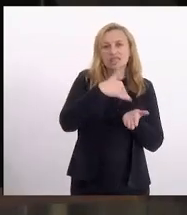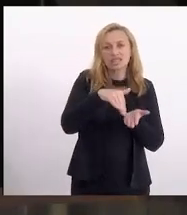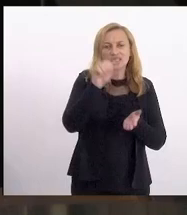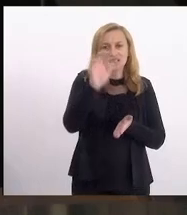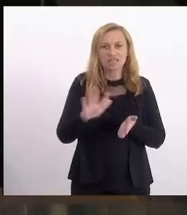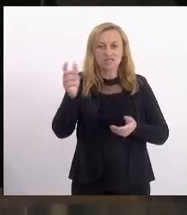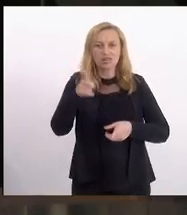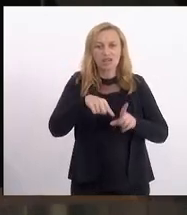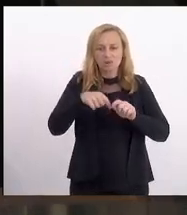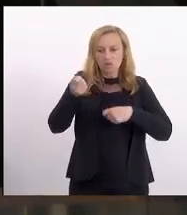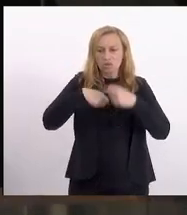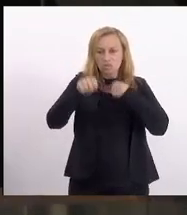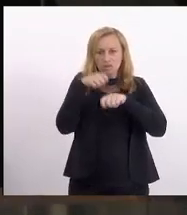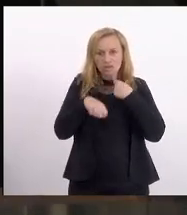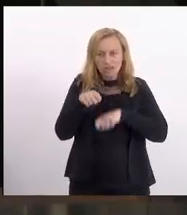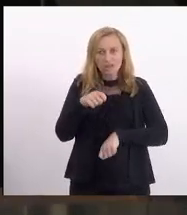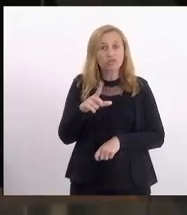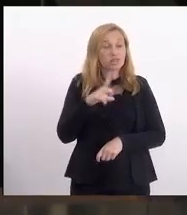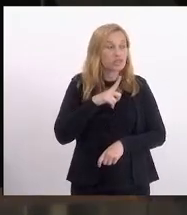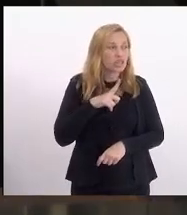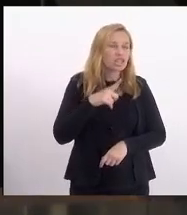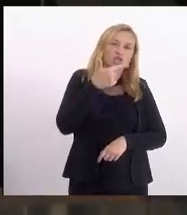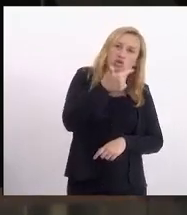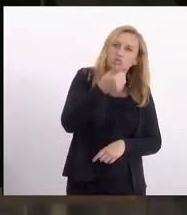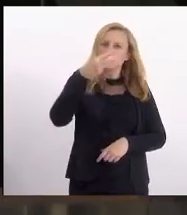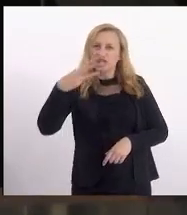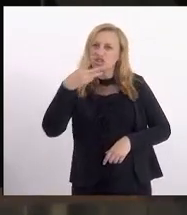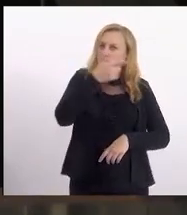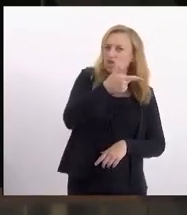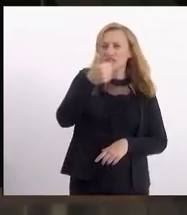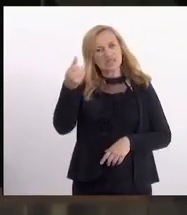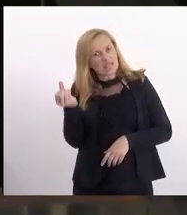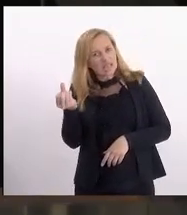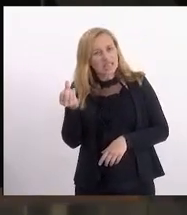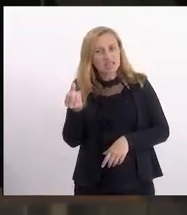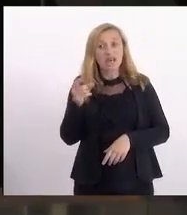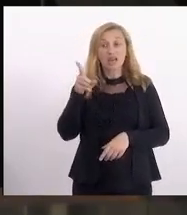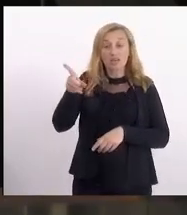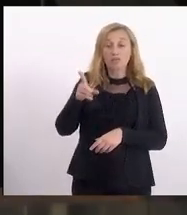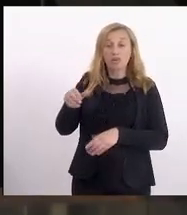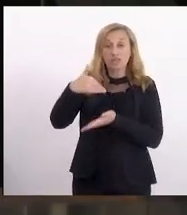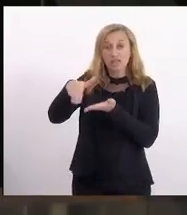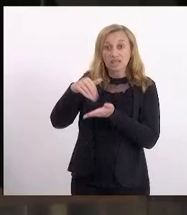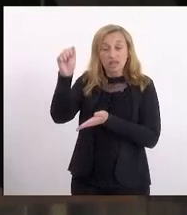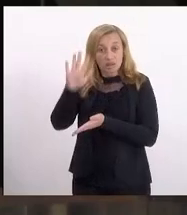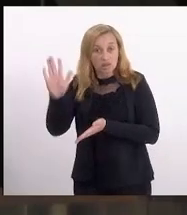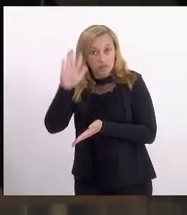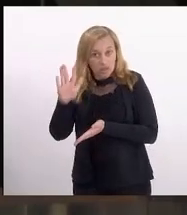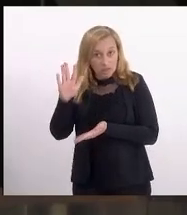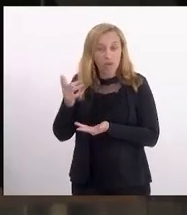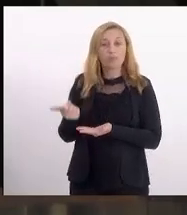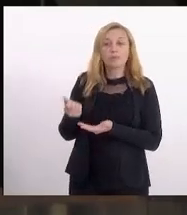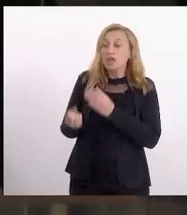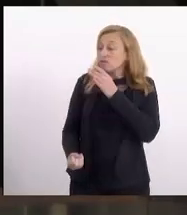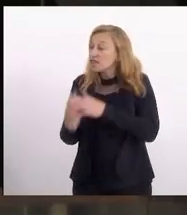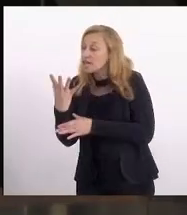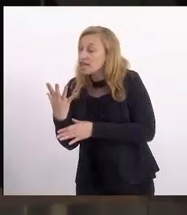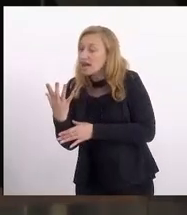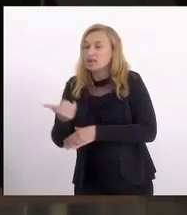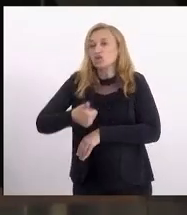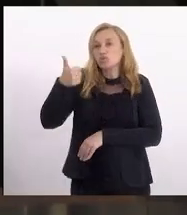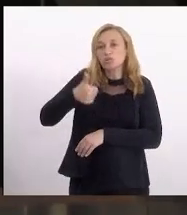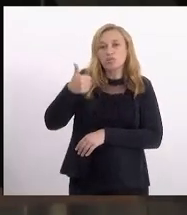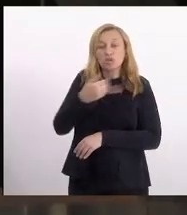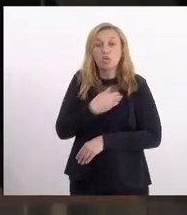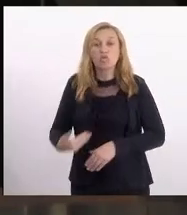de Economia Solidária quando ela existiu, entre 2013 e 2016. Ele foi o secretário nacional, secretaria que foi criada e fundada no primeiro